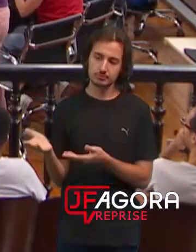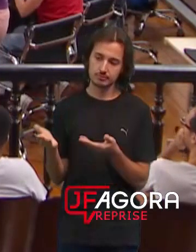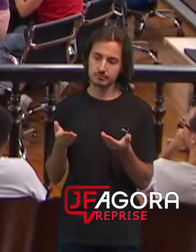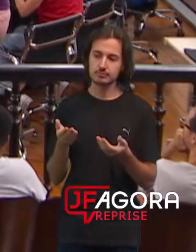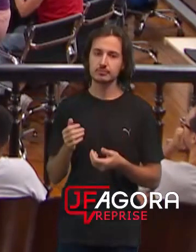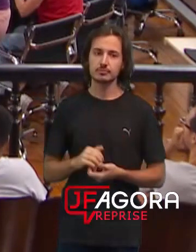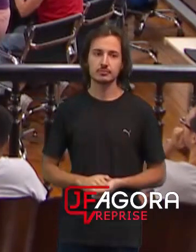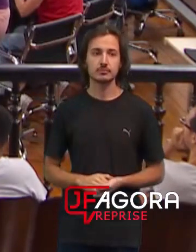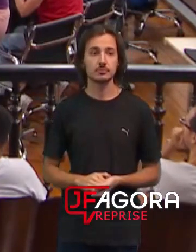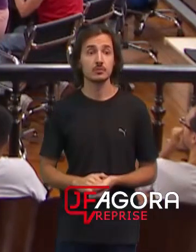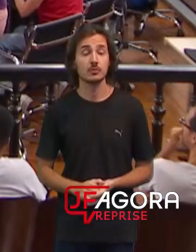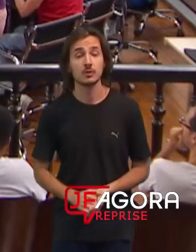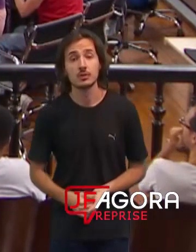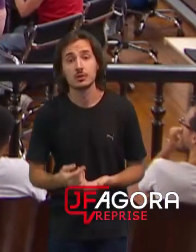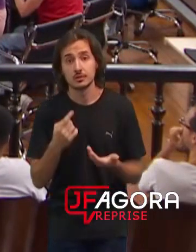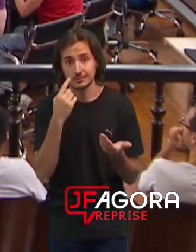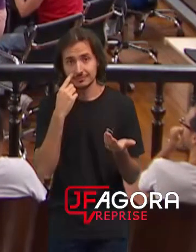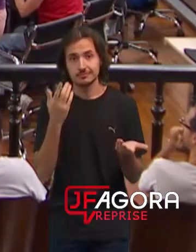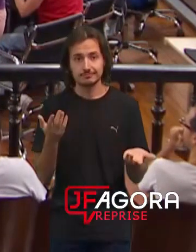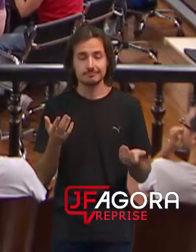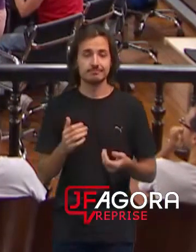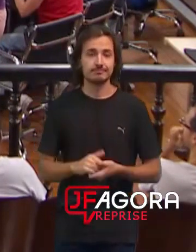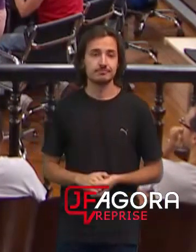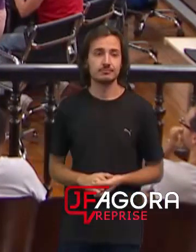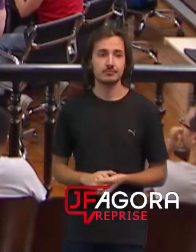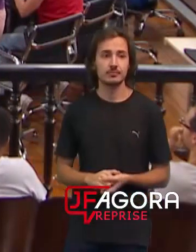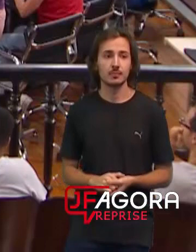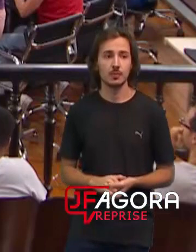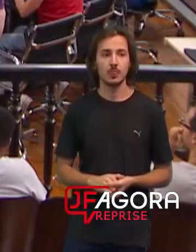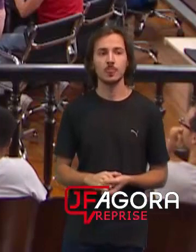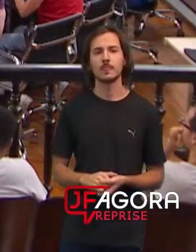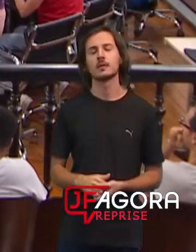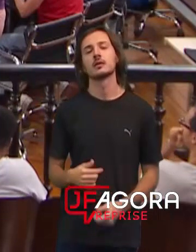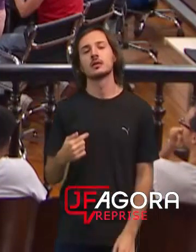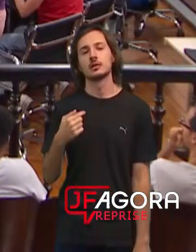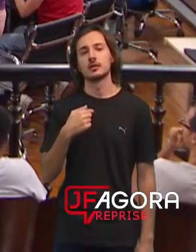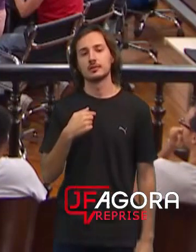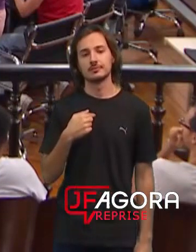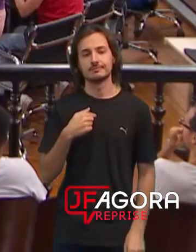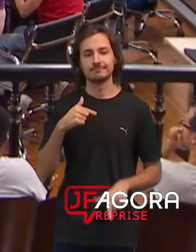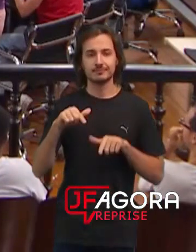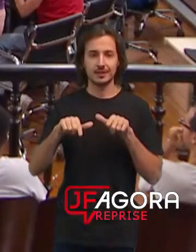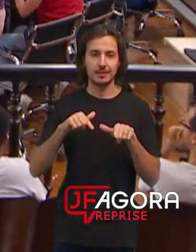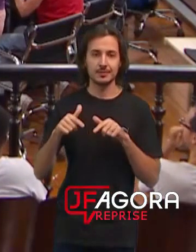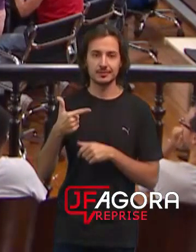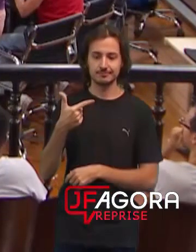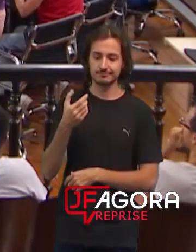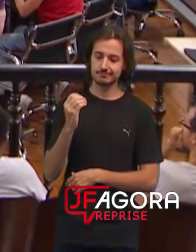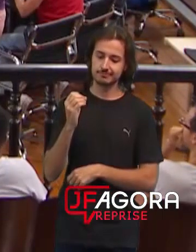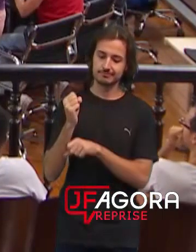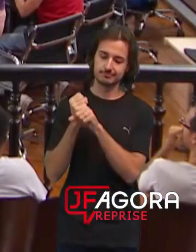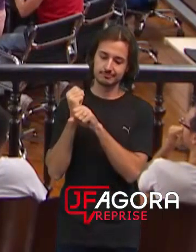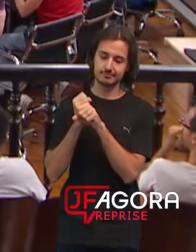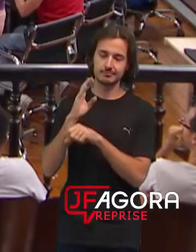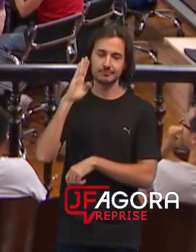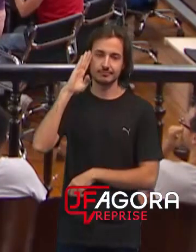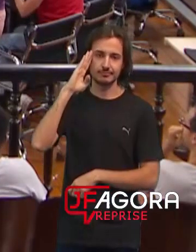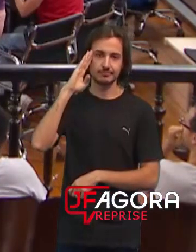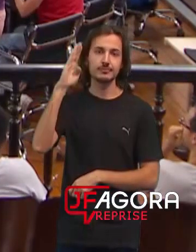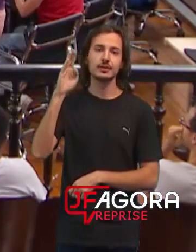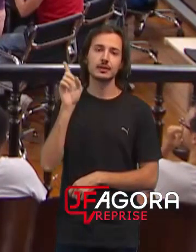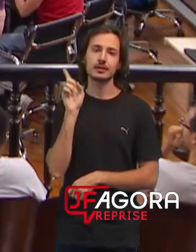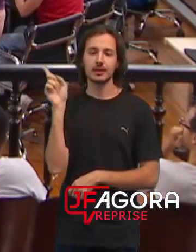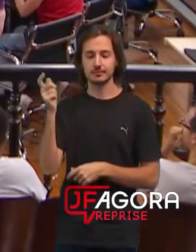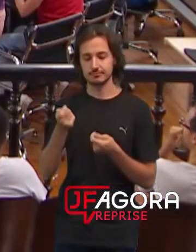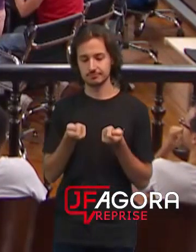ordem, vereador João Wagner. Pela ordem, presidente. Presidente, trabalhei 20 anos no Exército, justamente no controle de